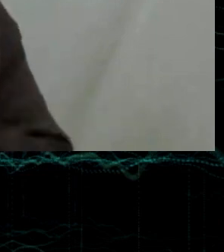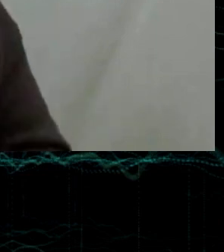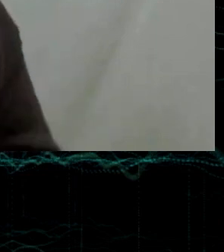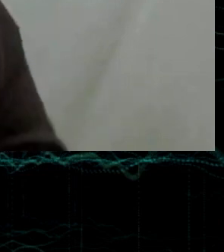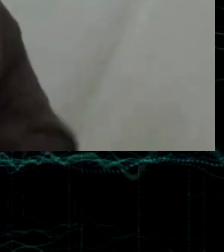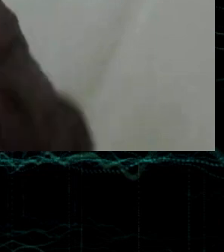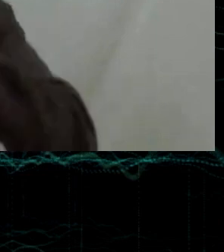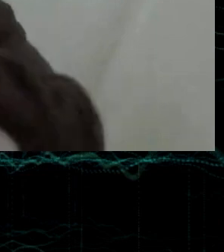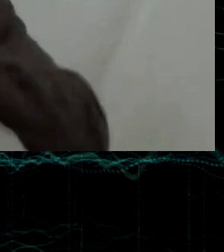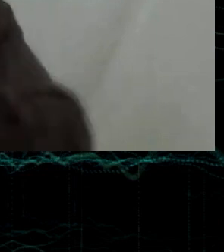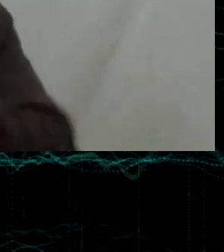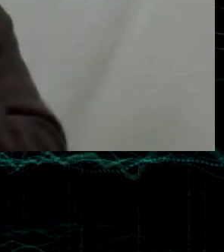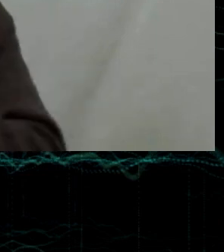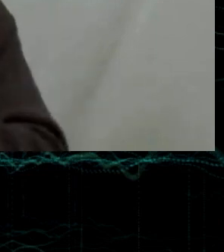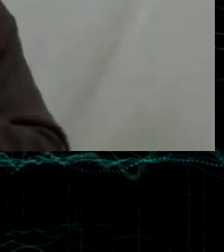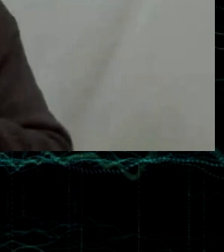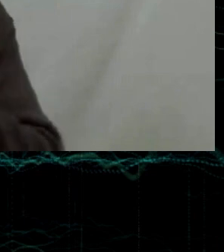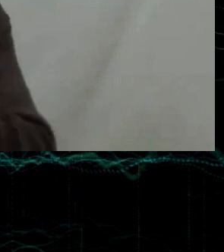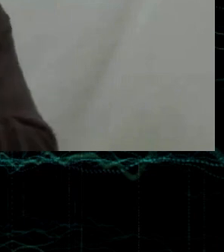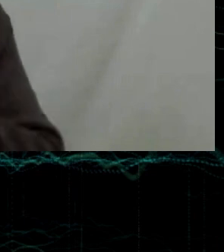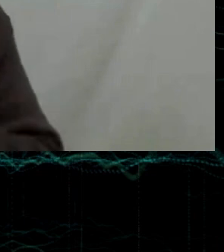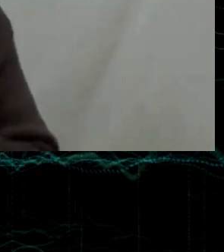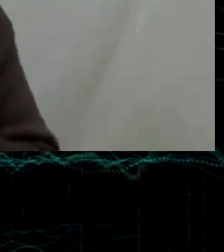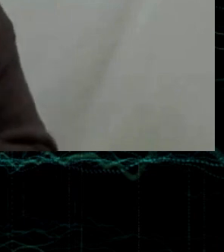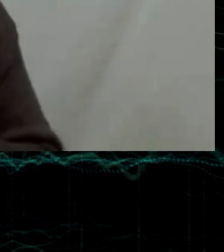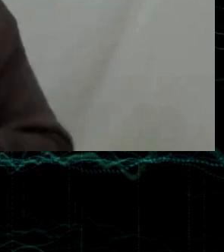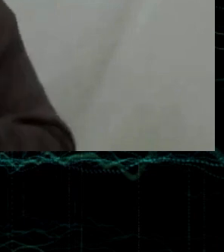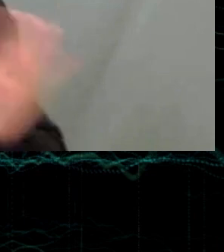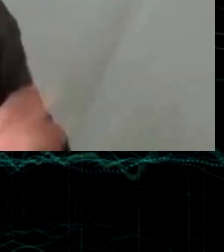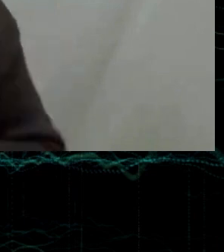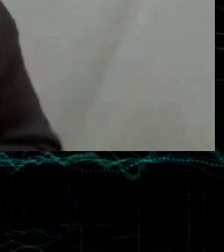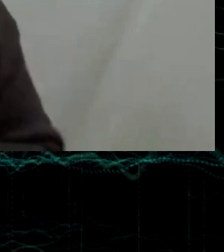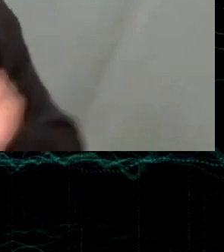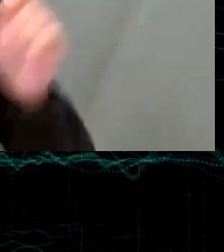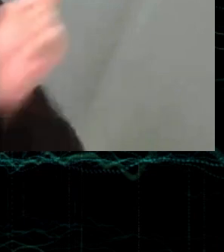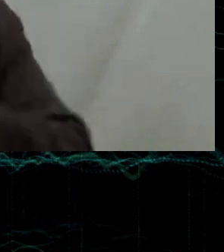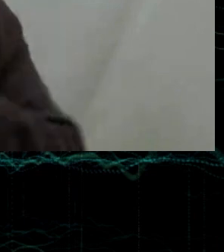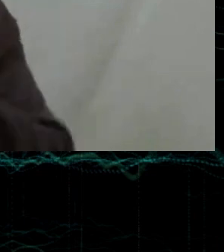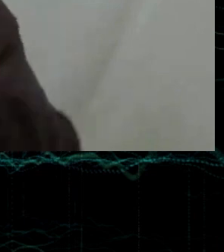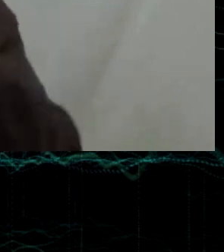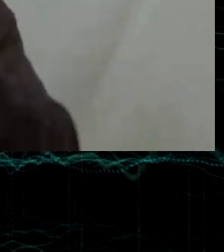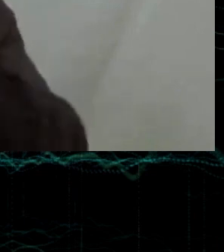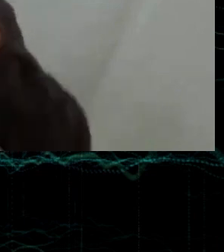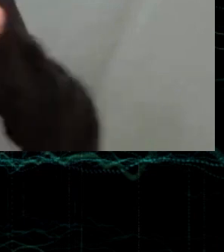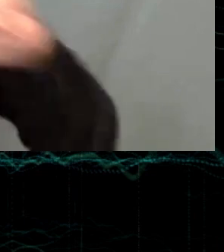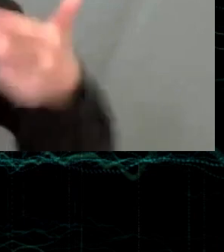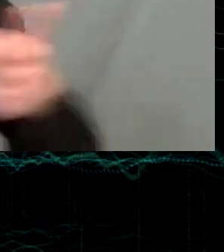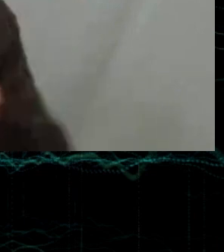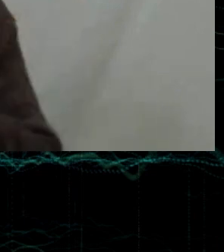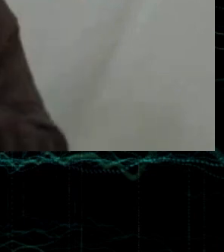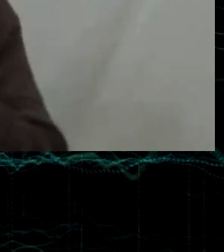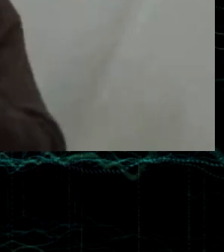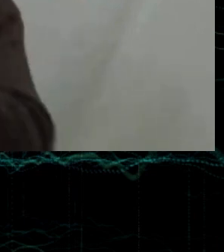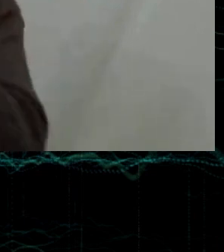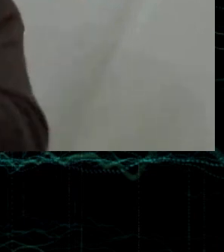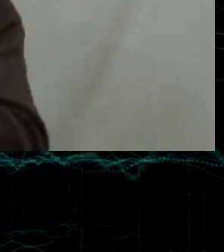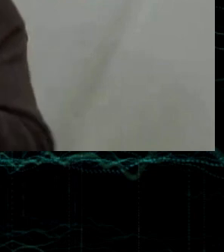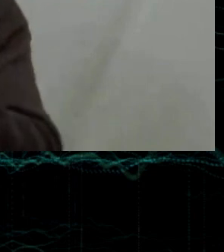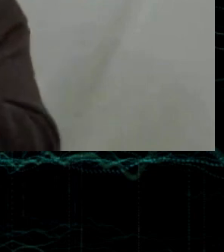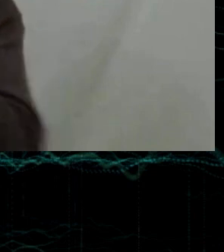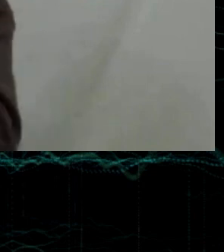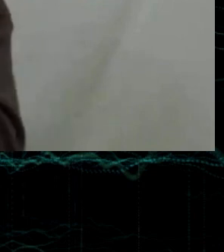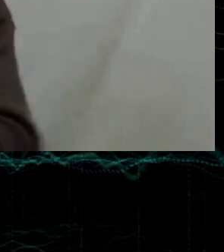esse dois nessa dois é só um exemplo nesse consegue fazer com quase tudo né efe estrutura né então consegue garantir por exemplo que uma porta tá aberta ou se aquele ingresso